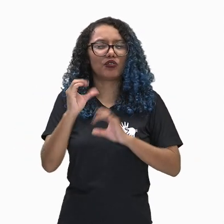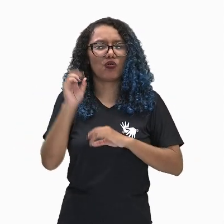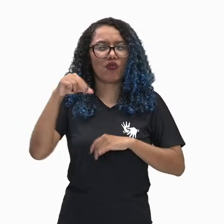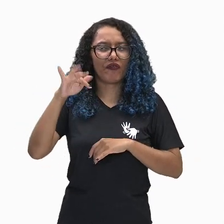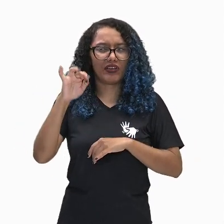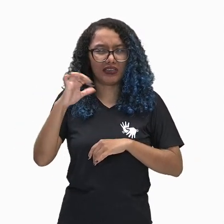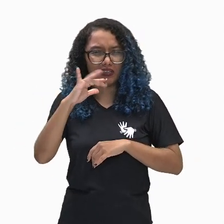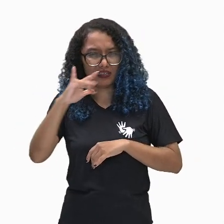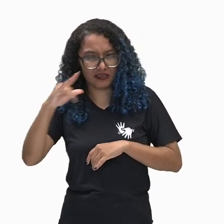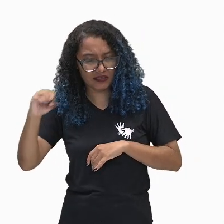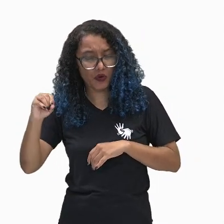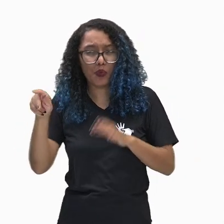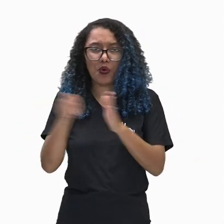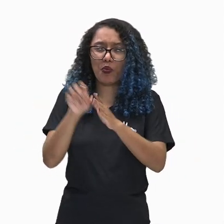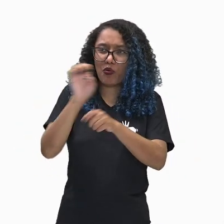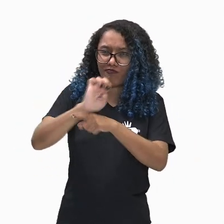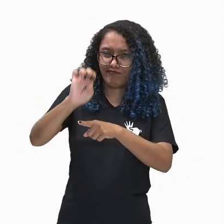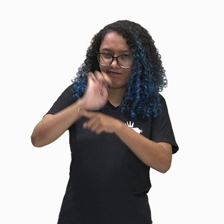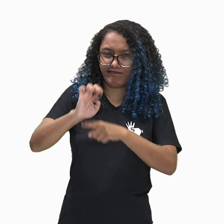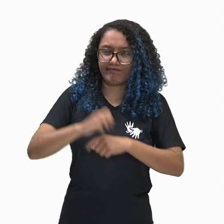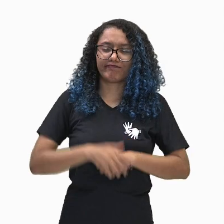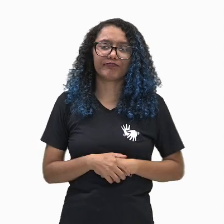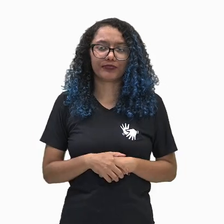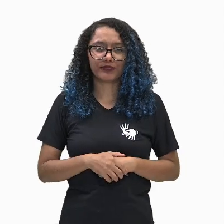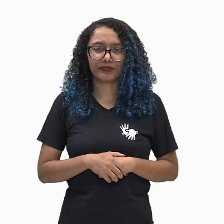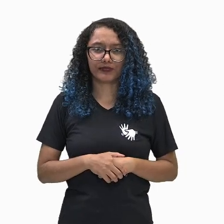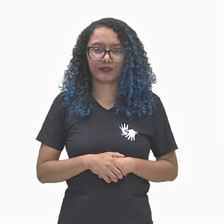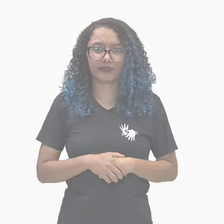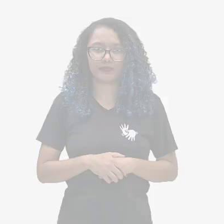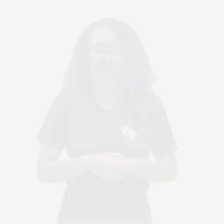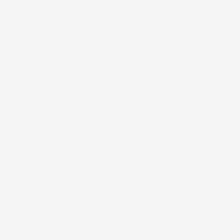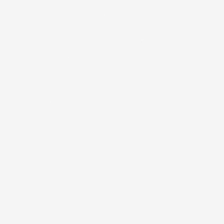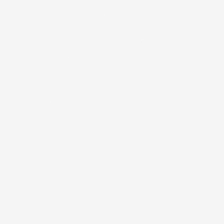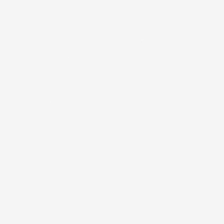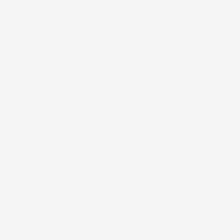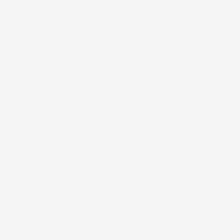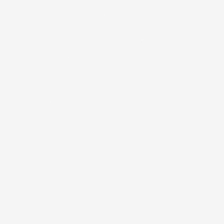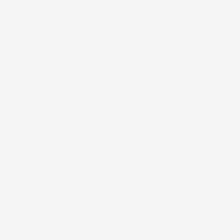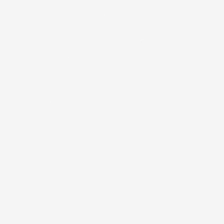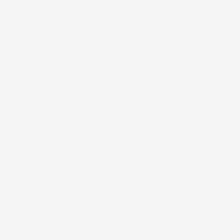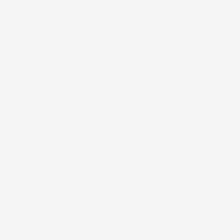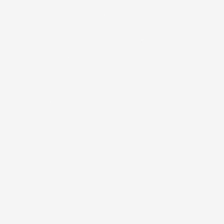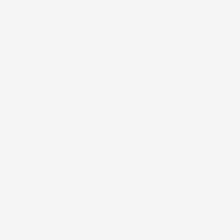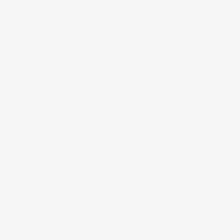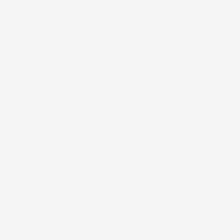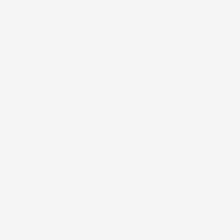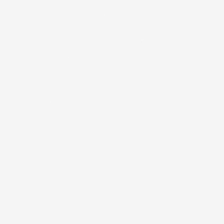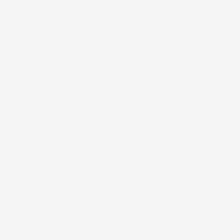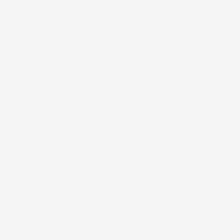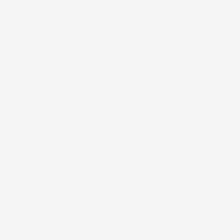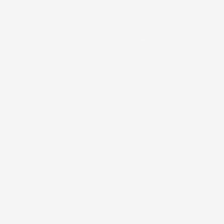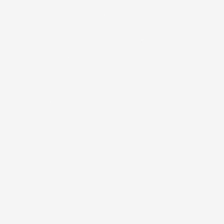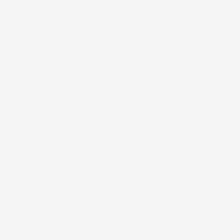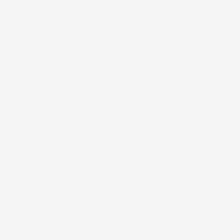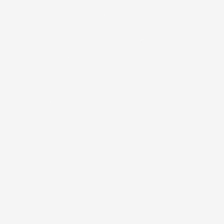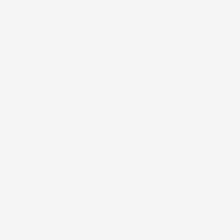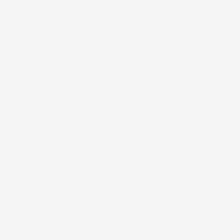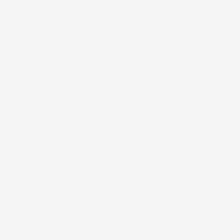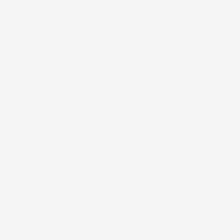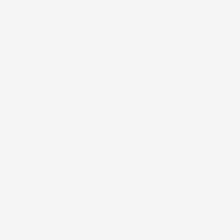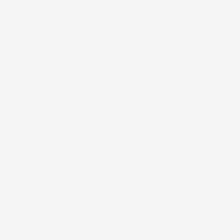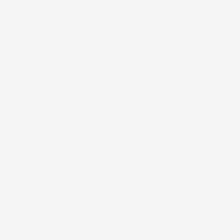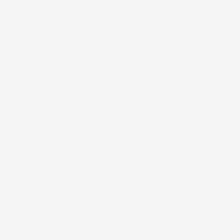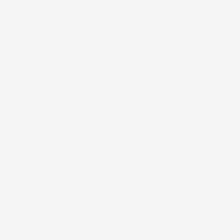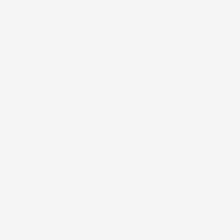do Equador, tá? Então, observe aí que essa Confederação do Equador, ela também já está colocando aí a população